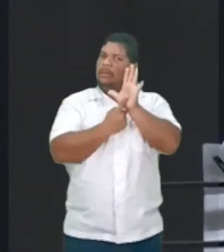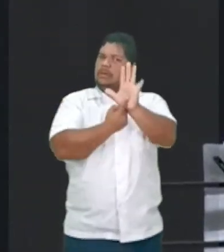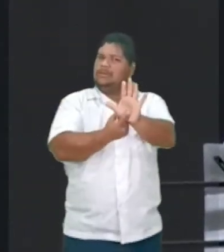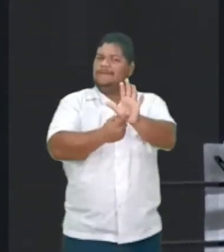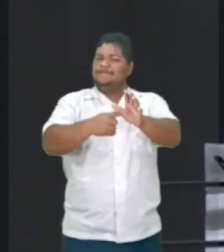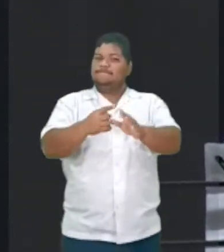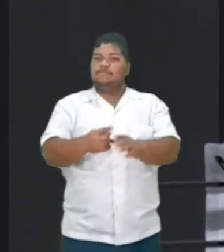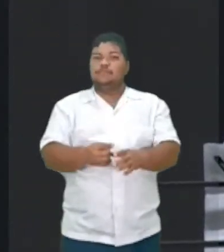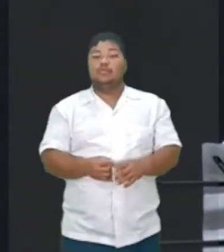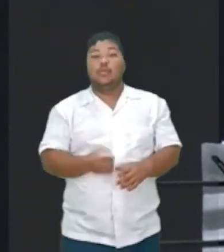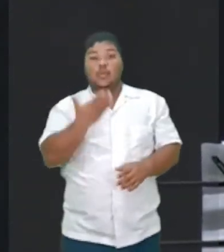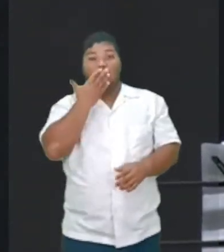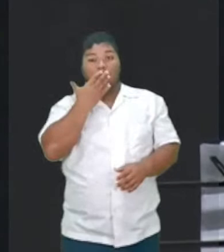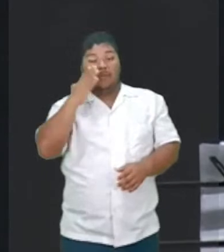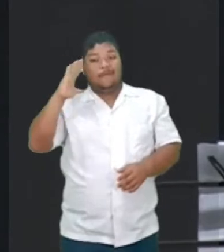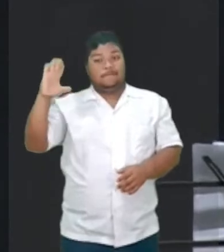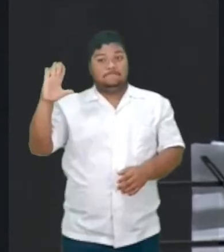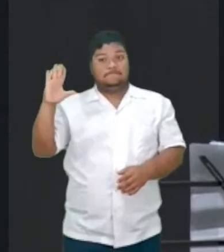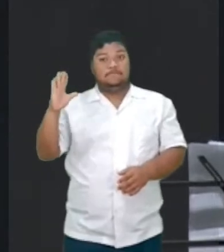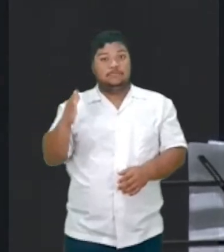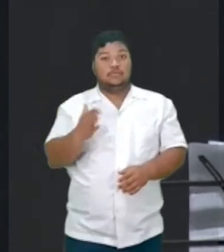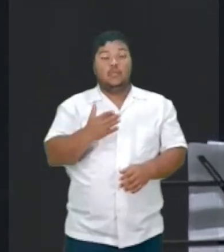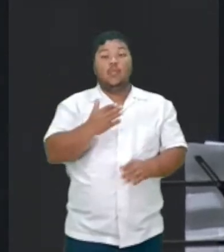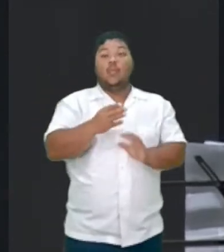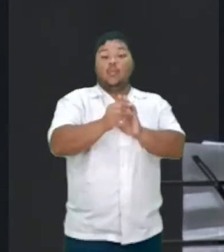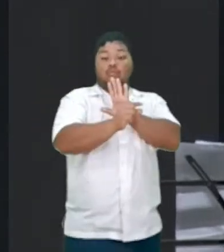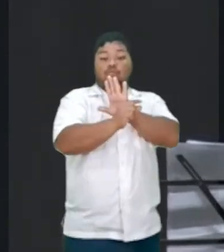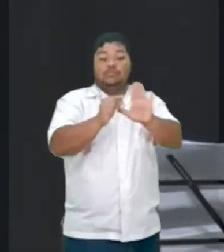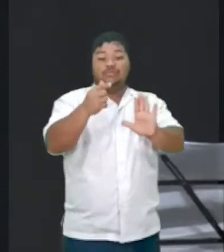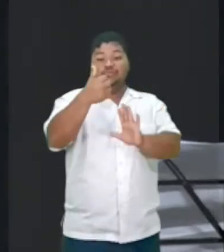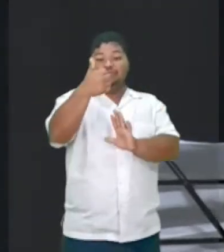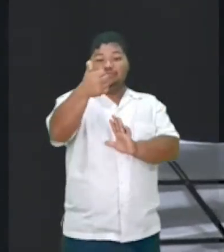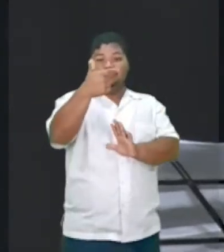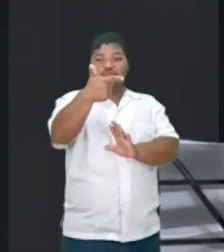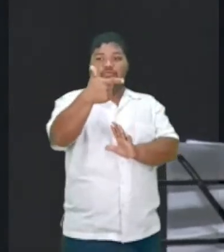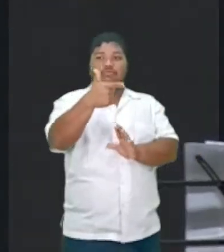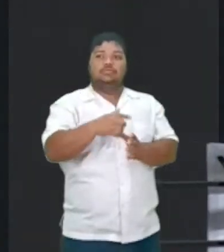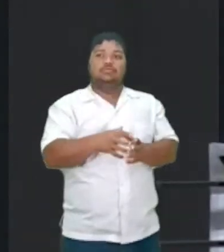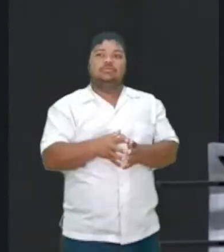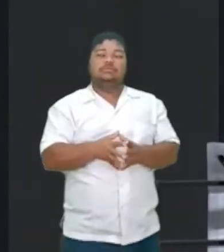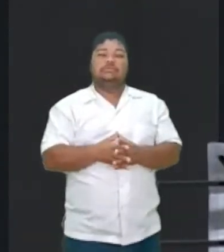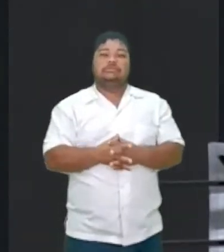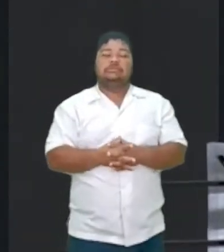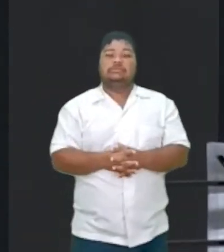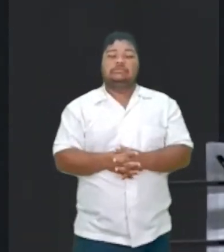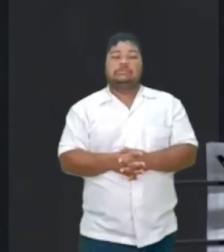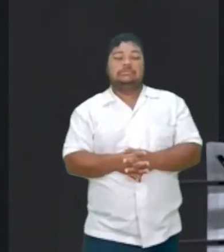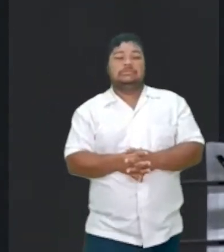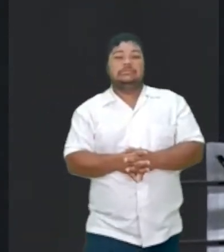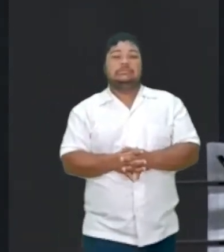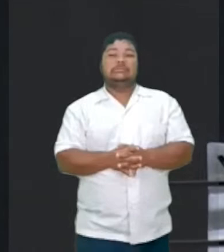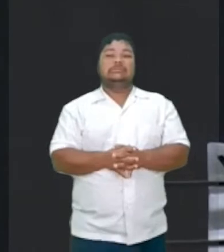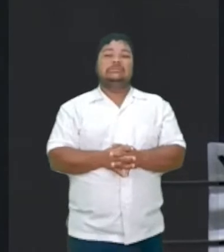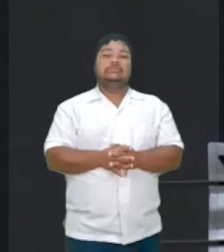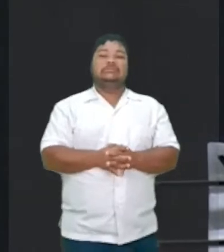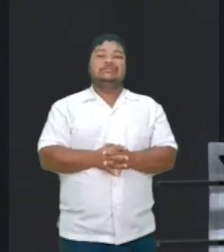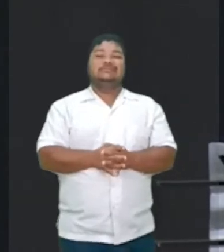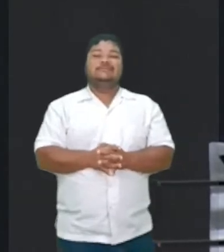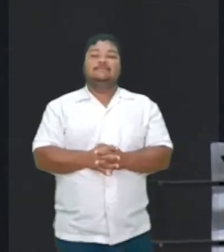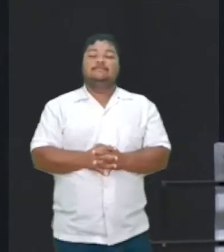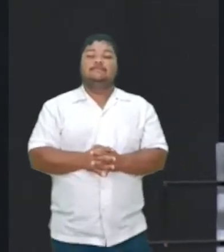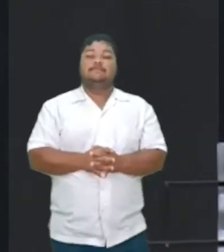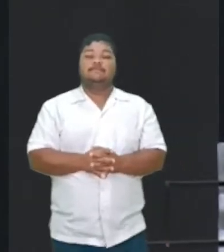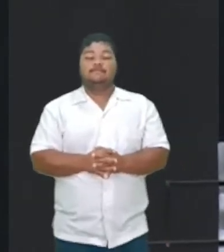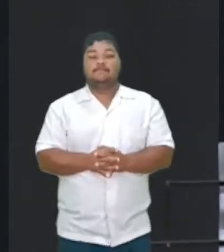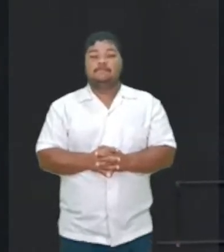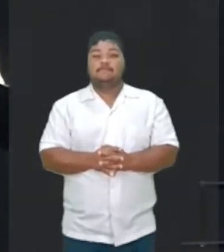que o profeta Isaías vai fazer a partir do verso 12. E eu vou ler aqui com você na Nova Versão Internacional, porque